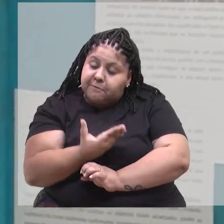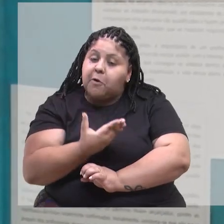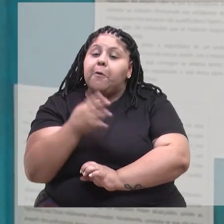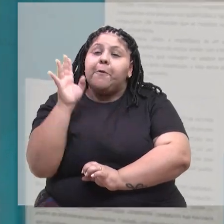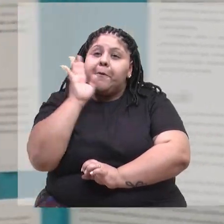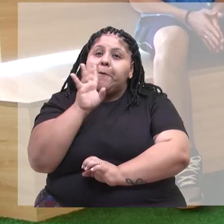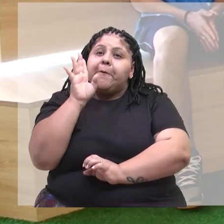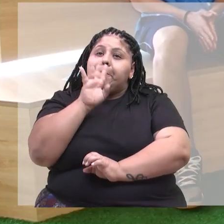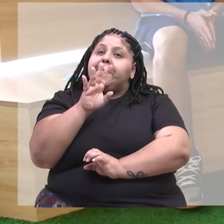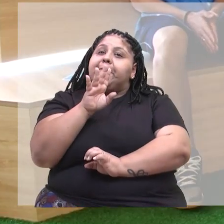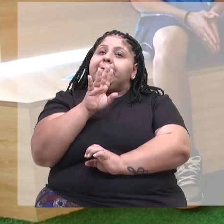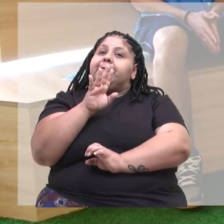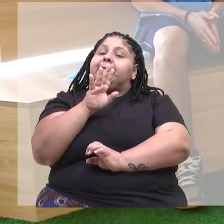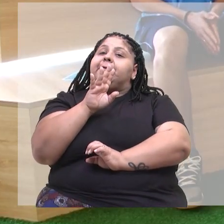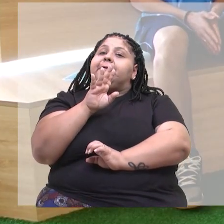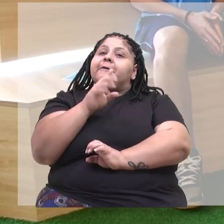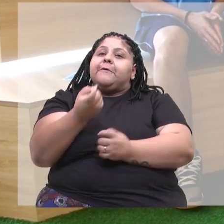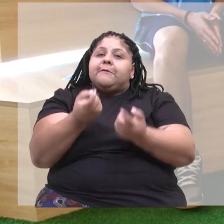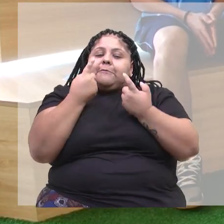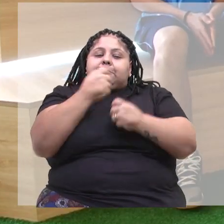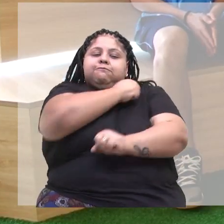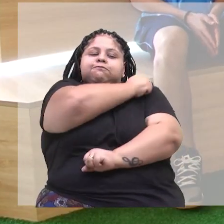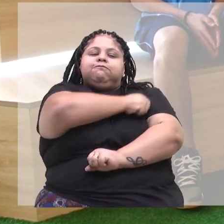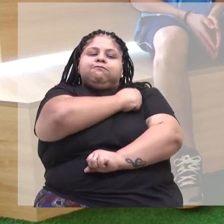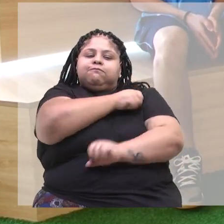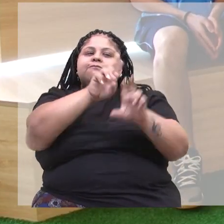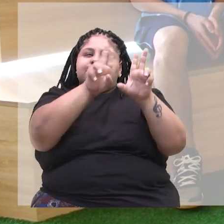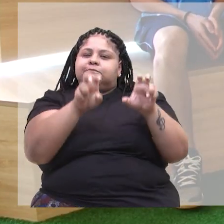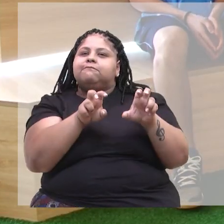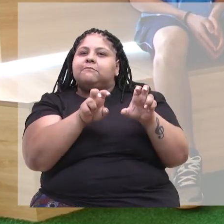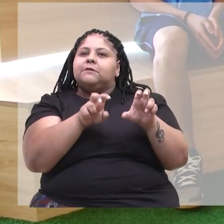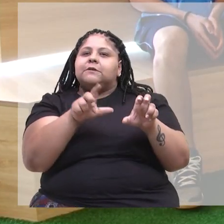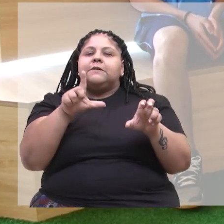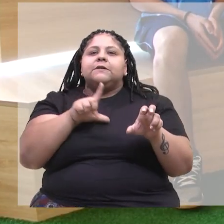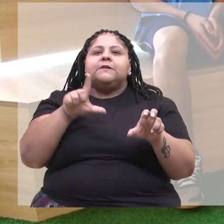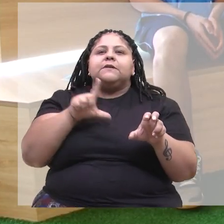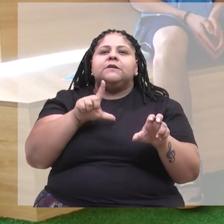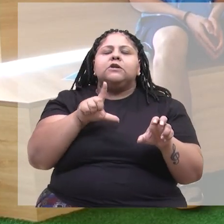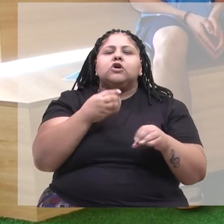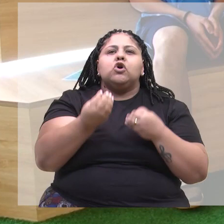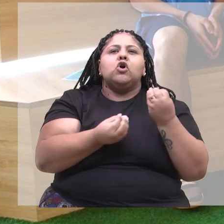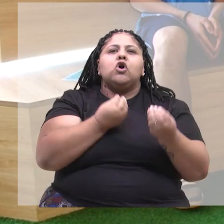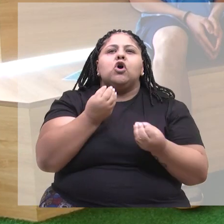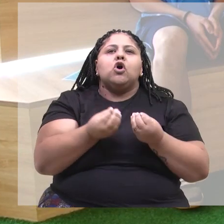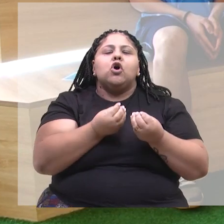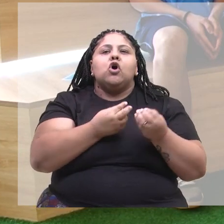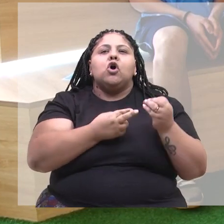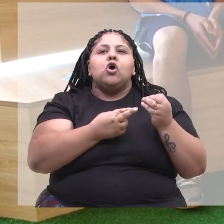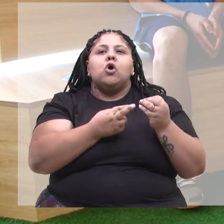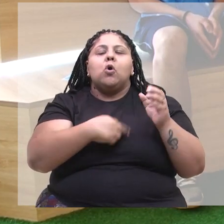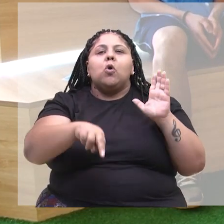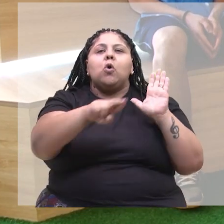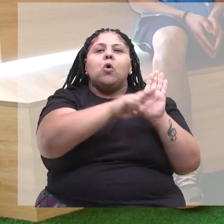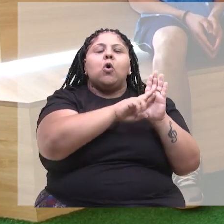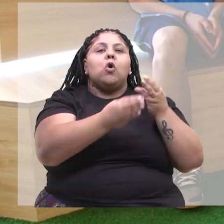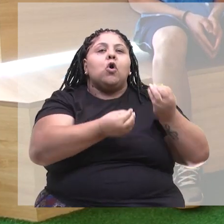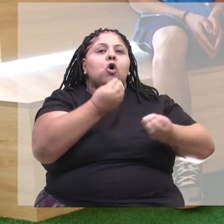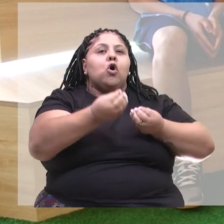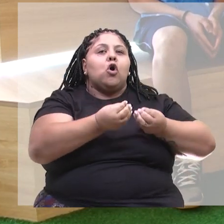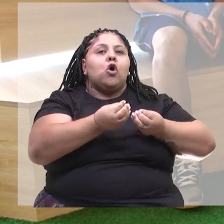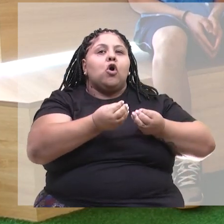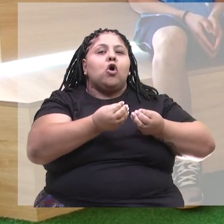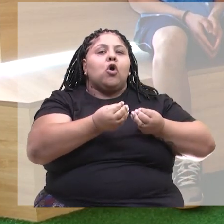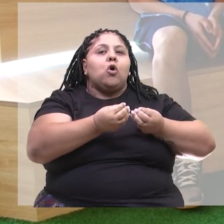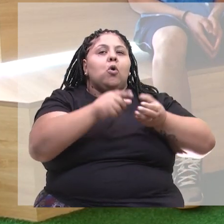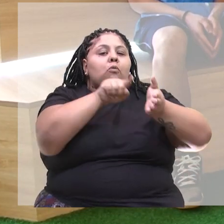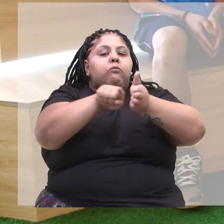bom. Bacana esse olhar, né, Vânia, atento dos alunos em relação a essa temática. Pedro, me conta um pouquinho quais foram os resultados que vocês tiveram e como foi